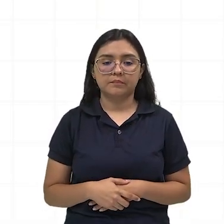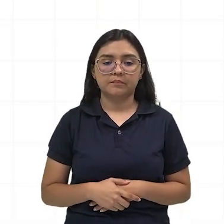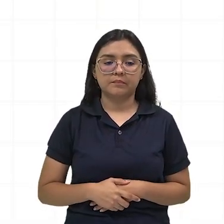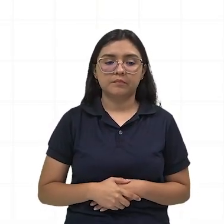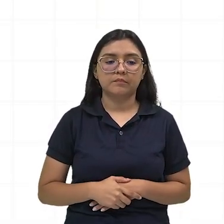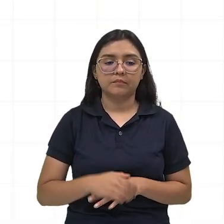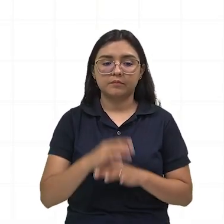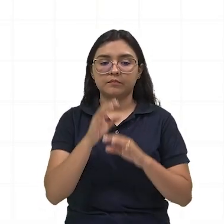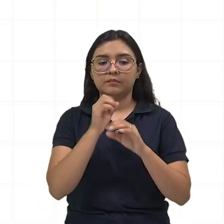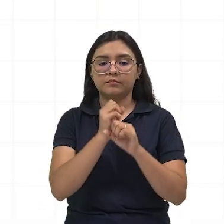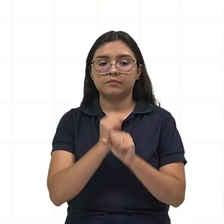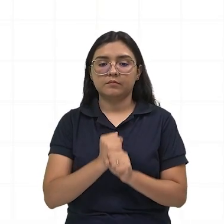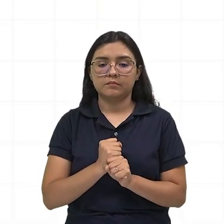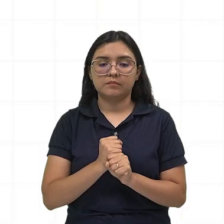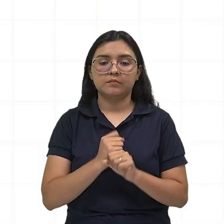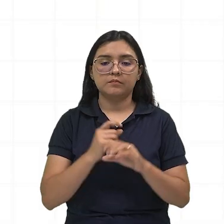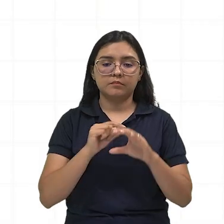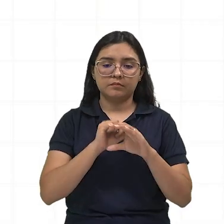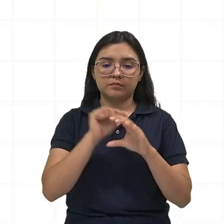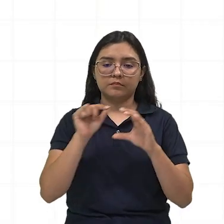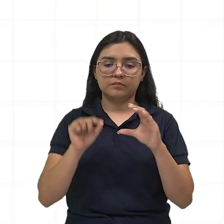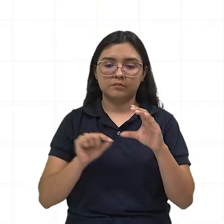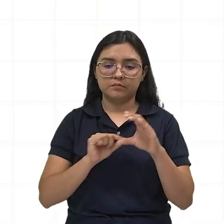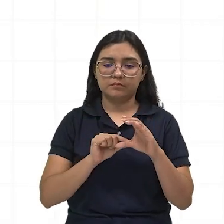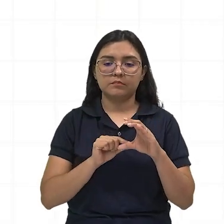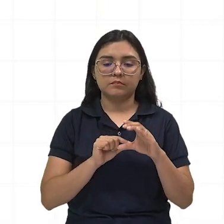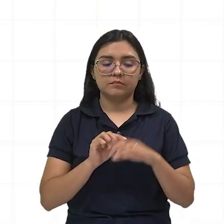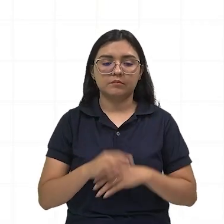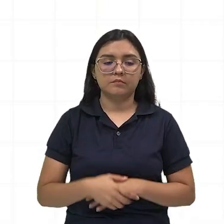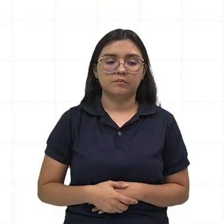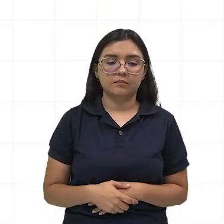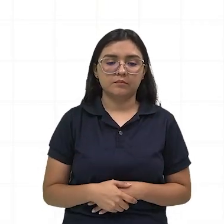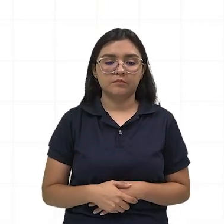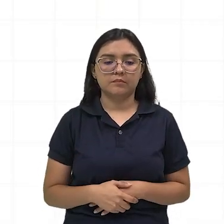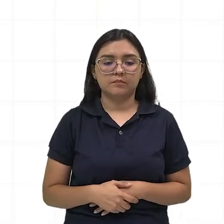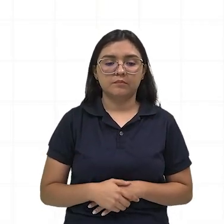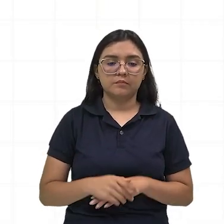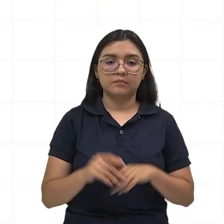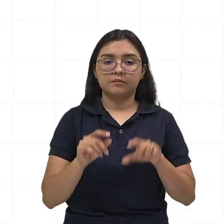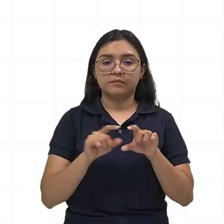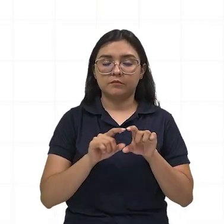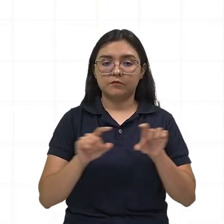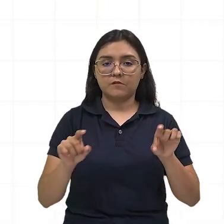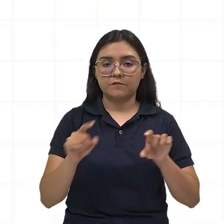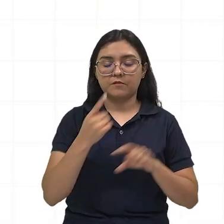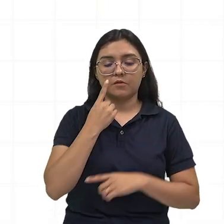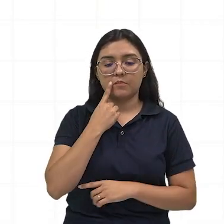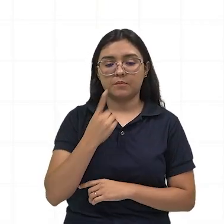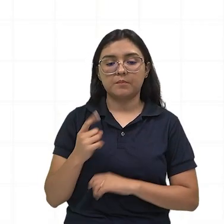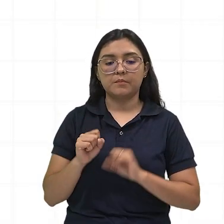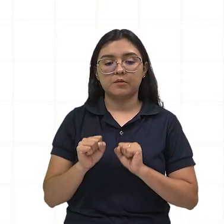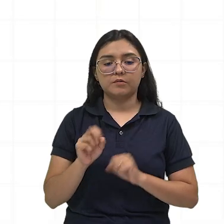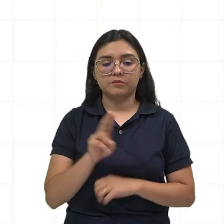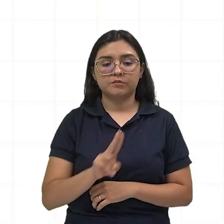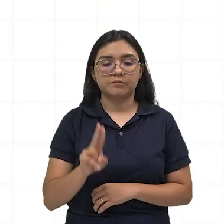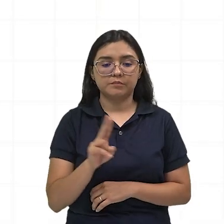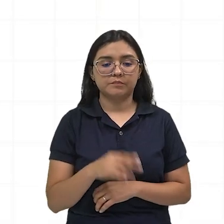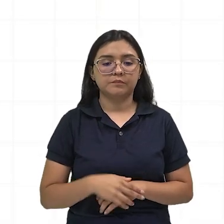quero calcular o comprimento da circunferência de raio R. Olha qual é a sua fórmula, né? Você pode utilizar.